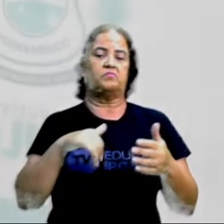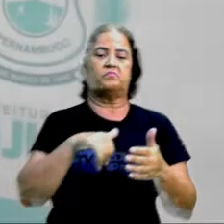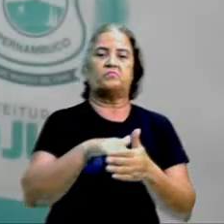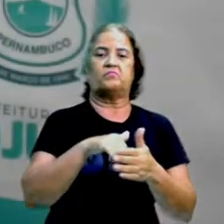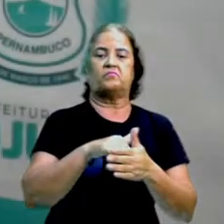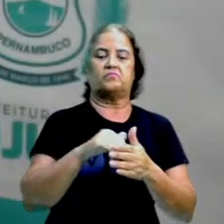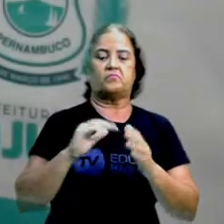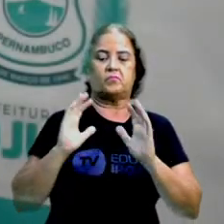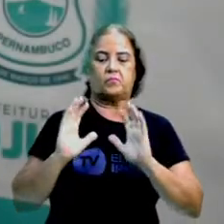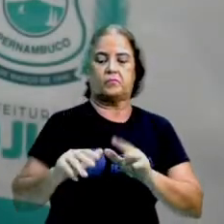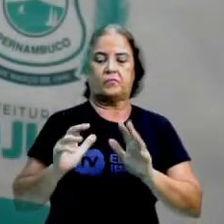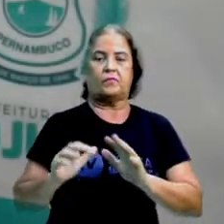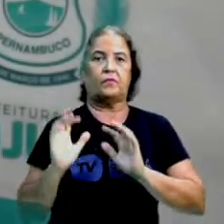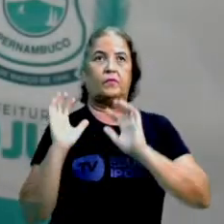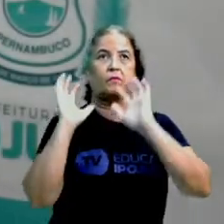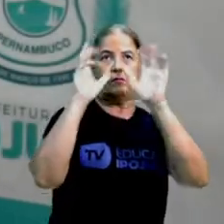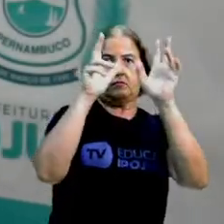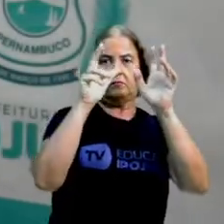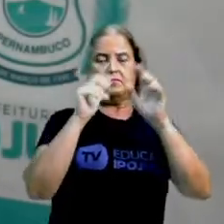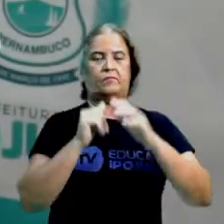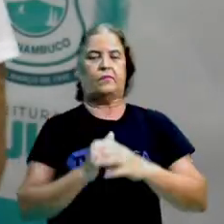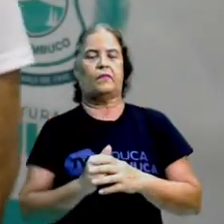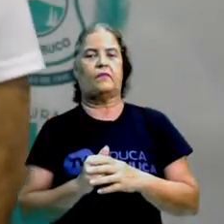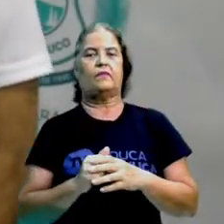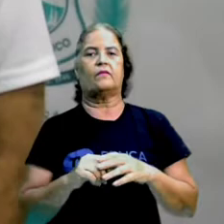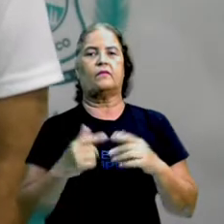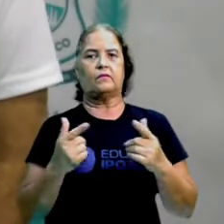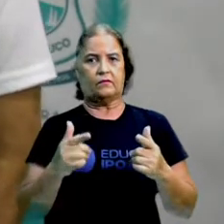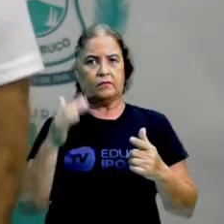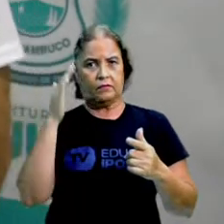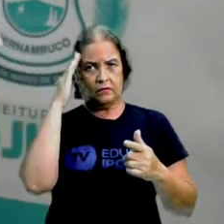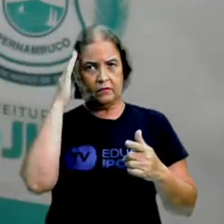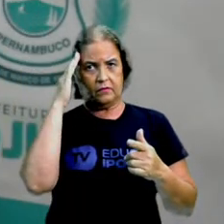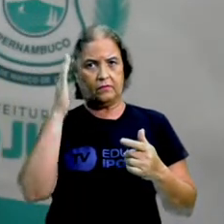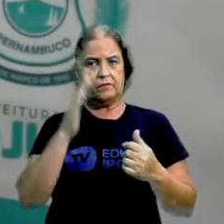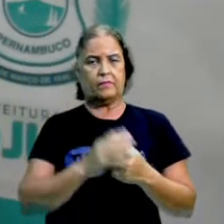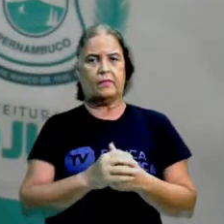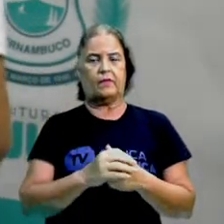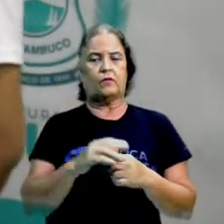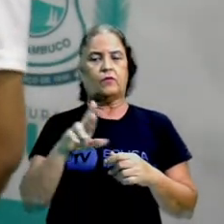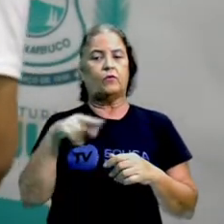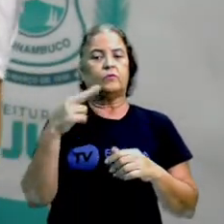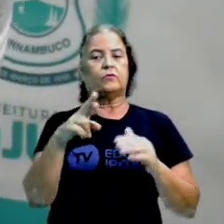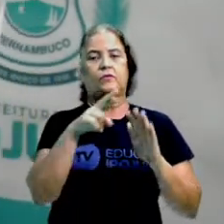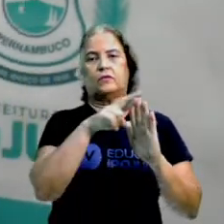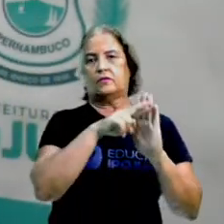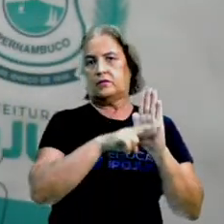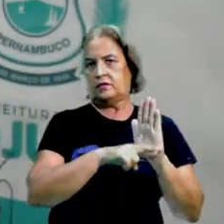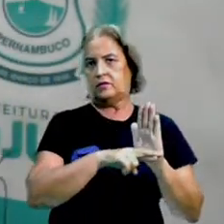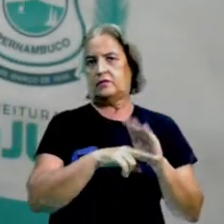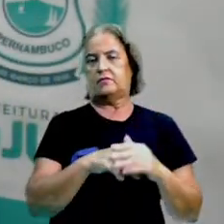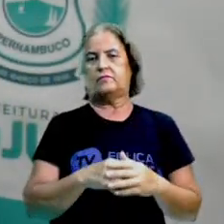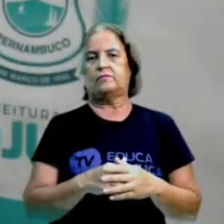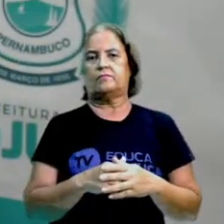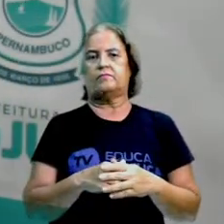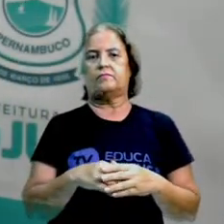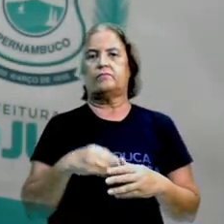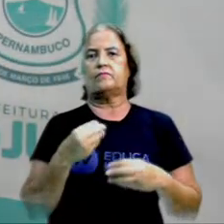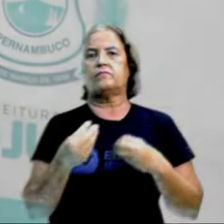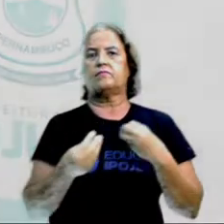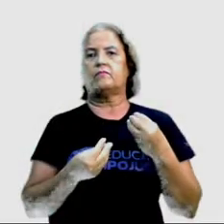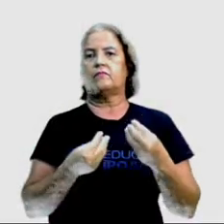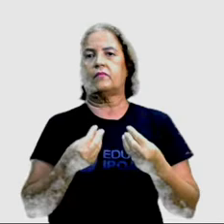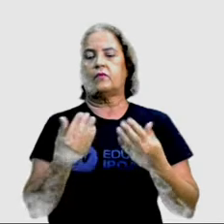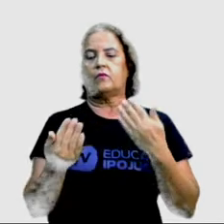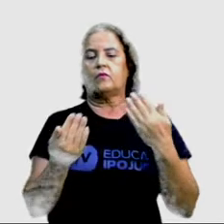até aí, pessoal? Espero que sim, tá bom? Então, vamos para mais uma regra. Se liga aqui.